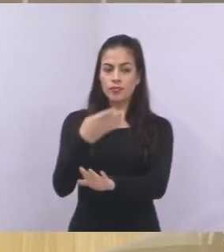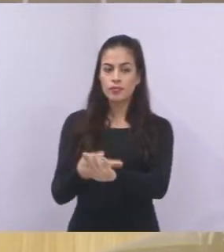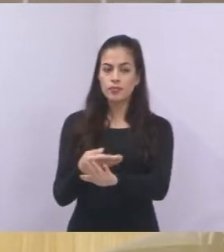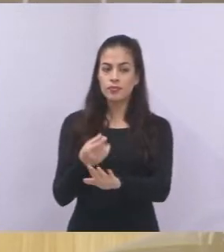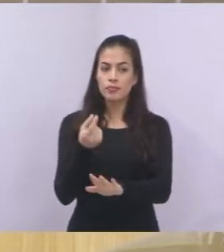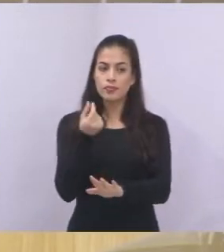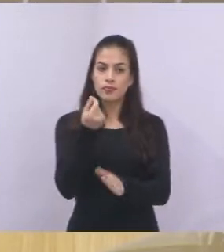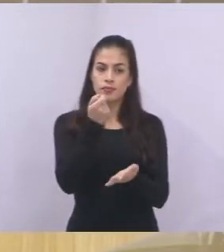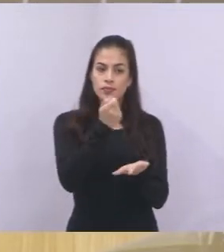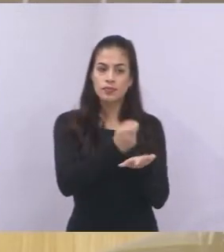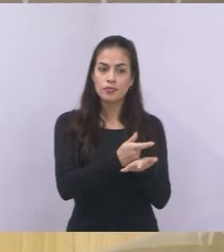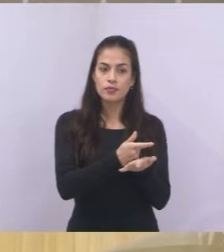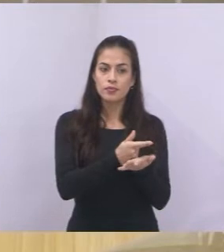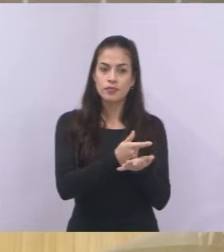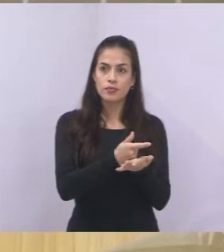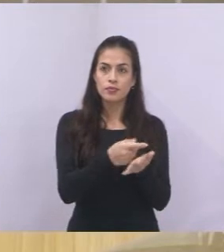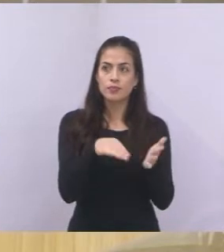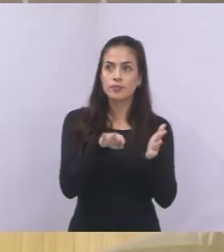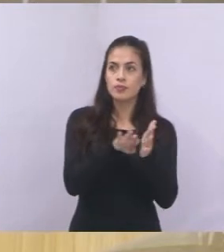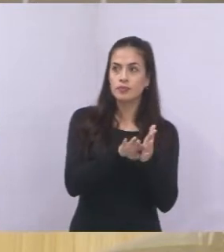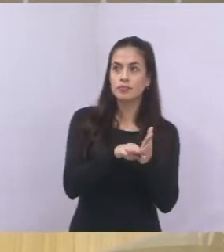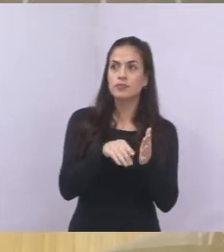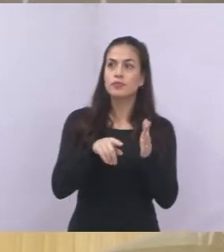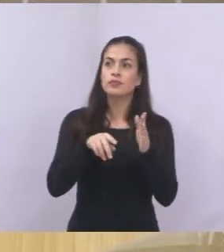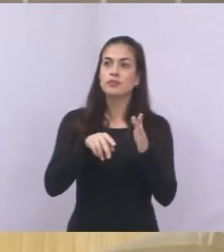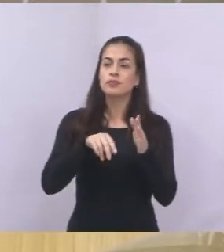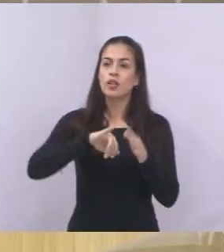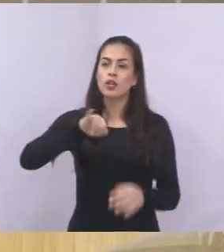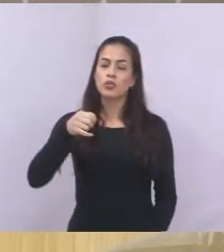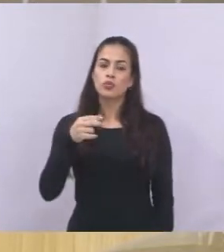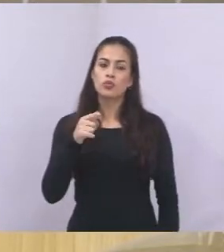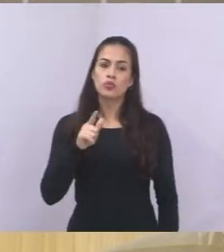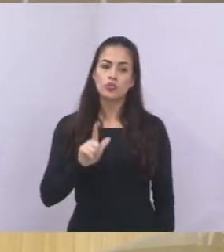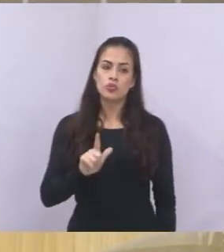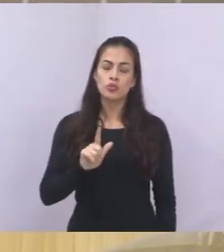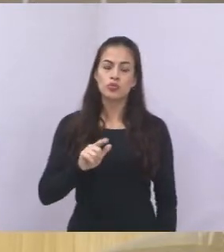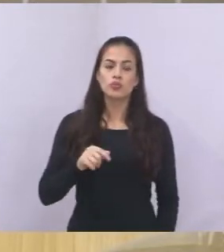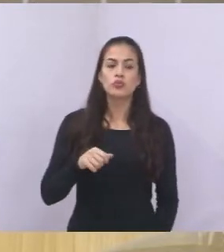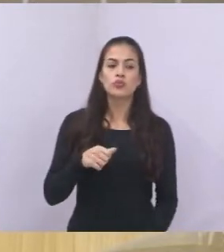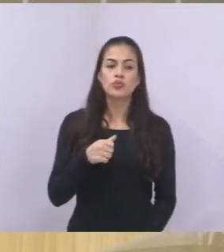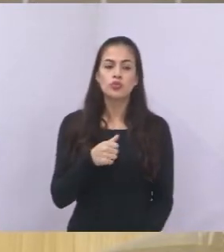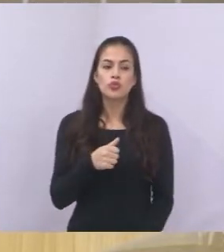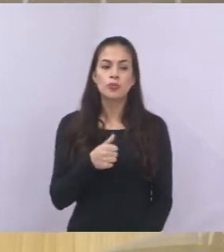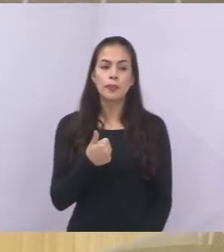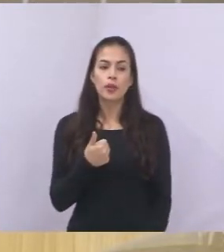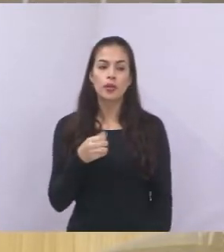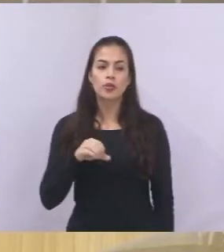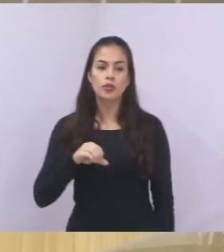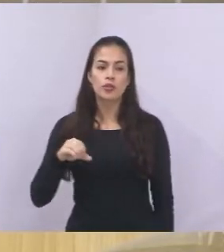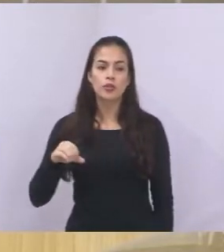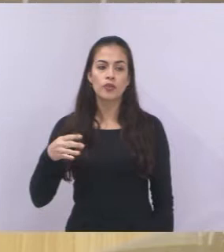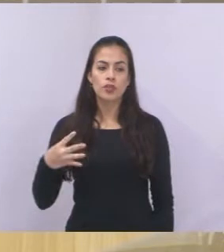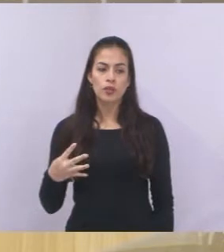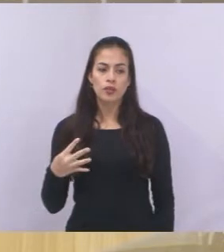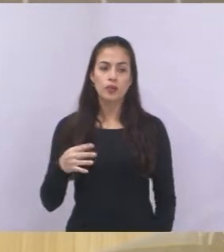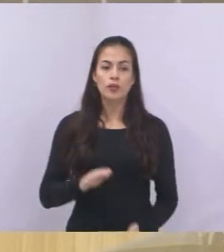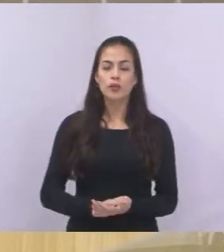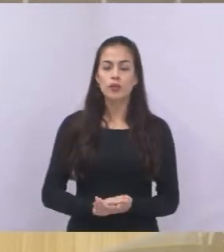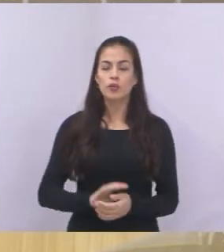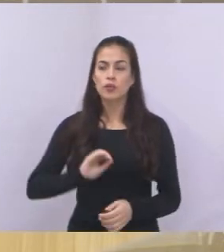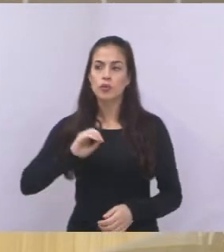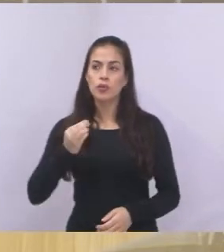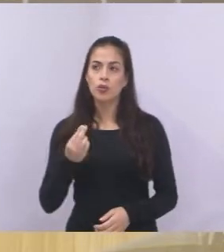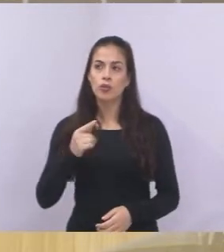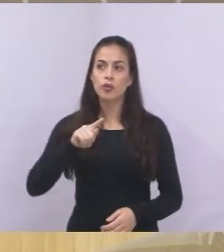desde a competência de julho de 1994 ou desde o início da contribuição, se posterior àquela competência para os